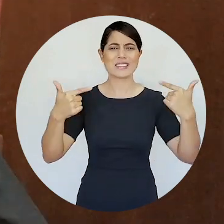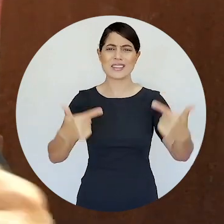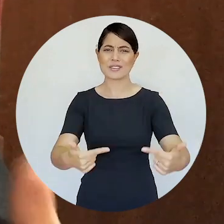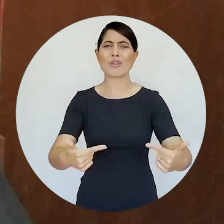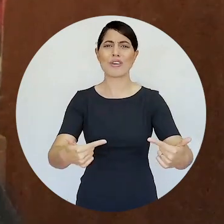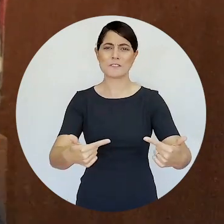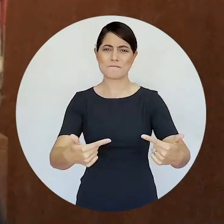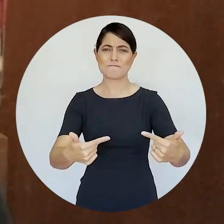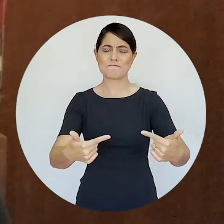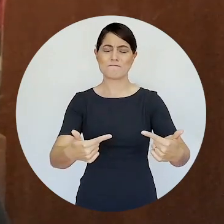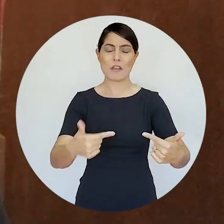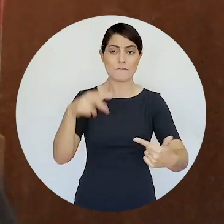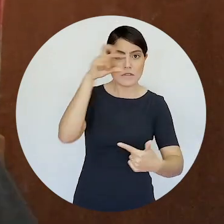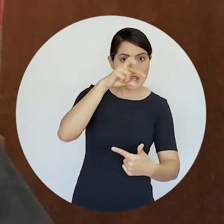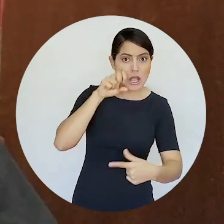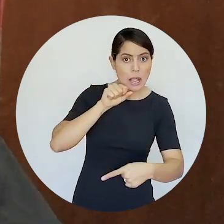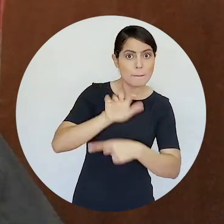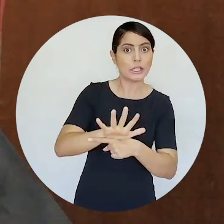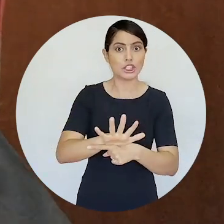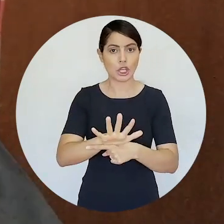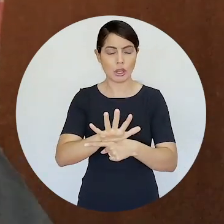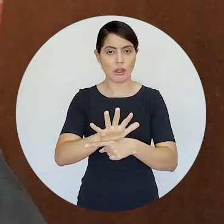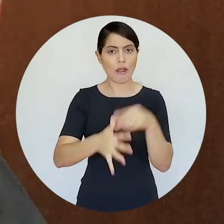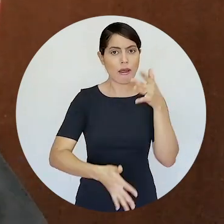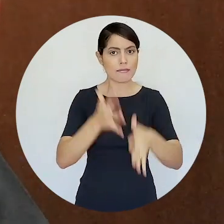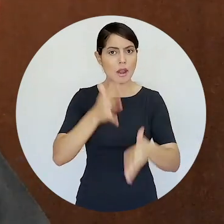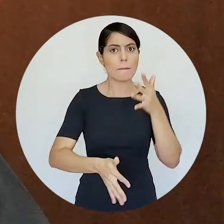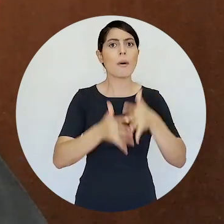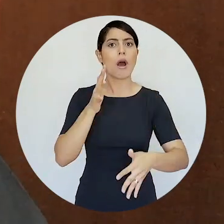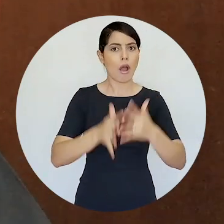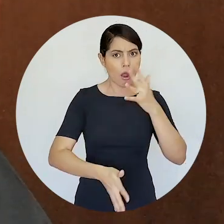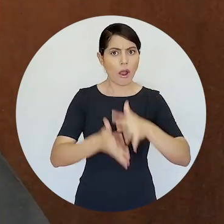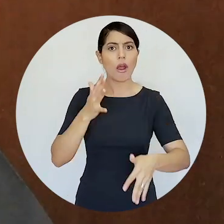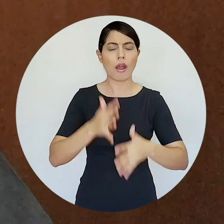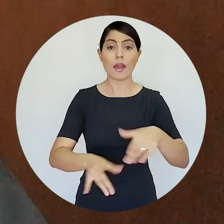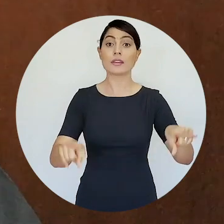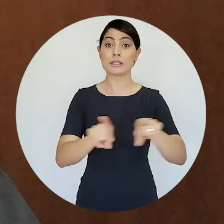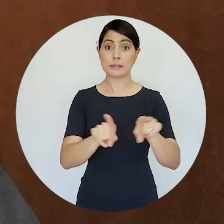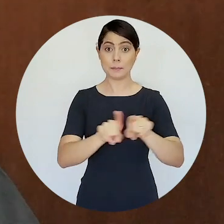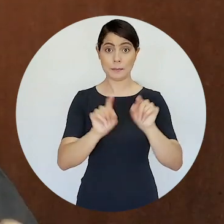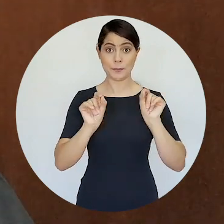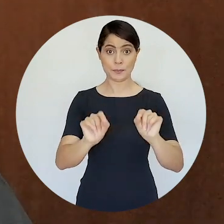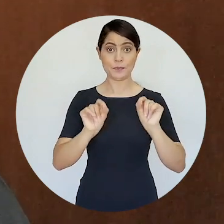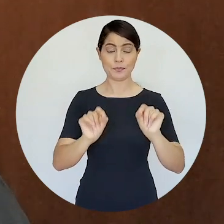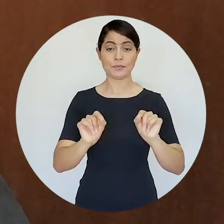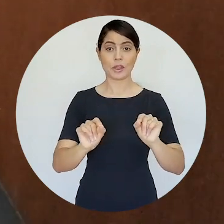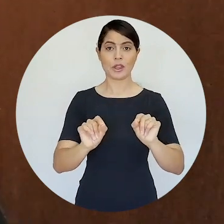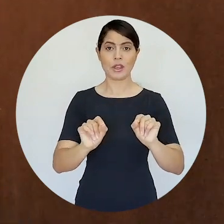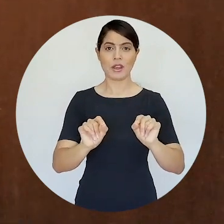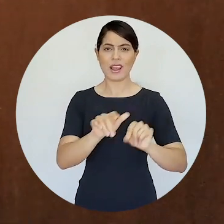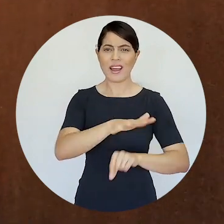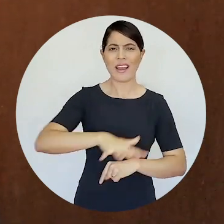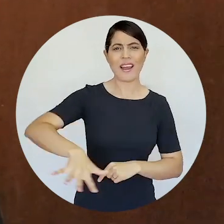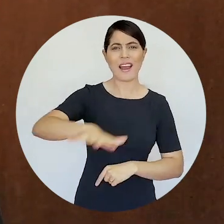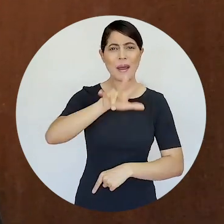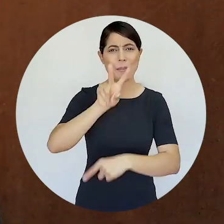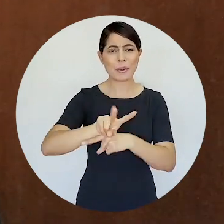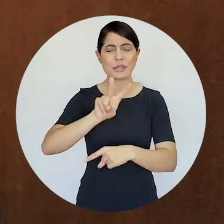série de medidas que são tomadas para impedir a fiscalização, para desguarnecer